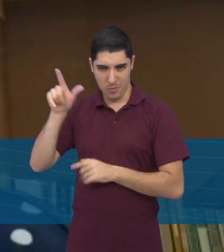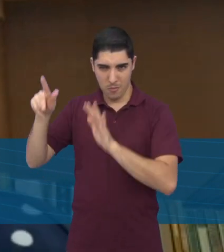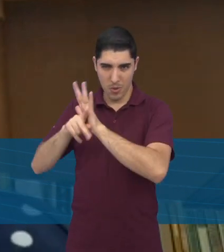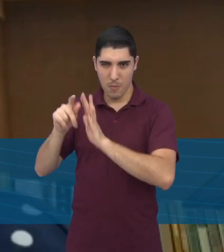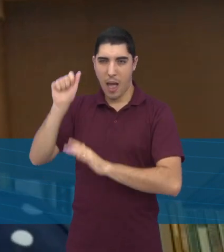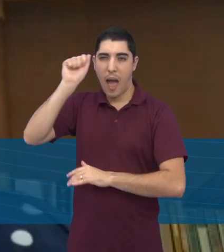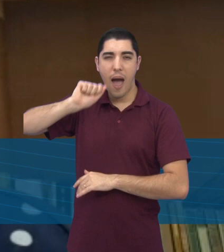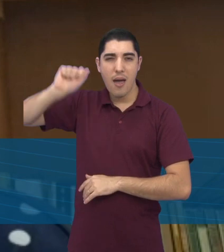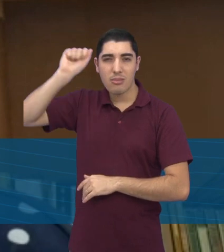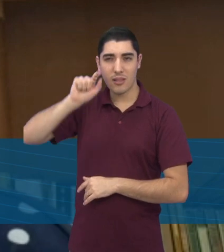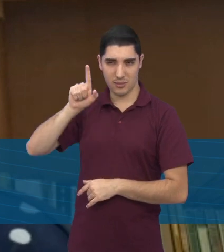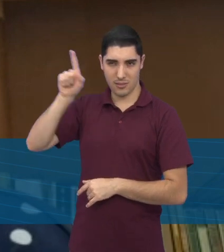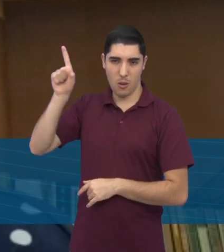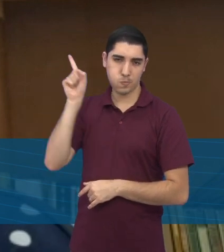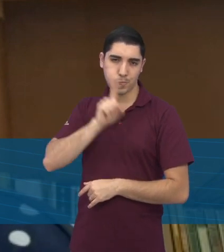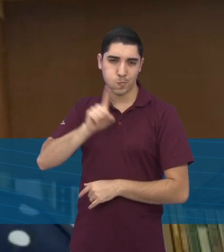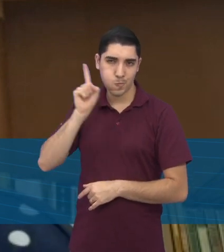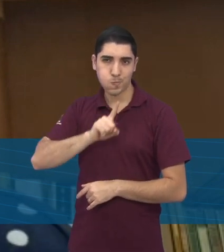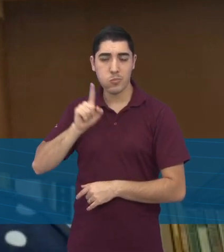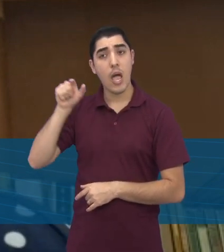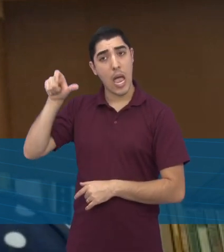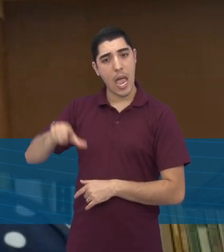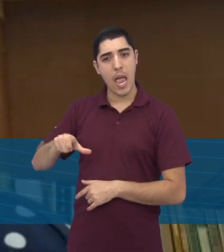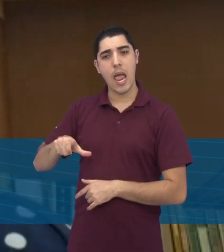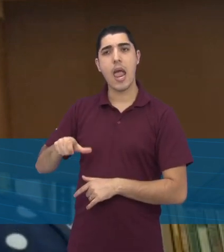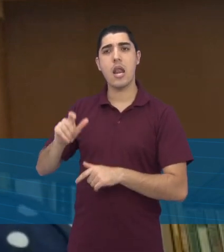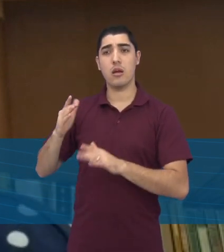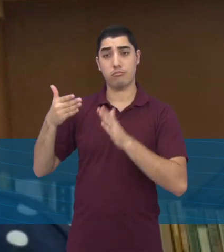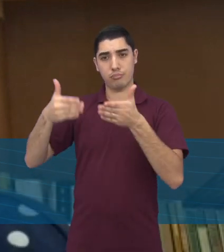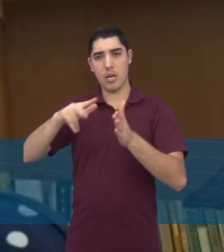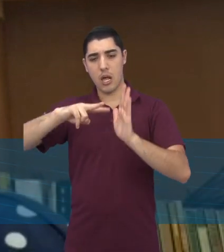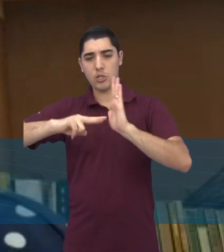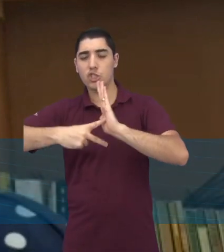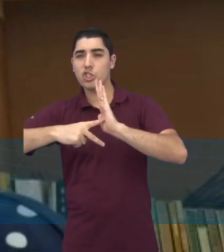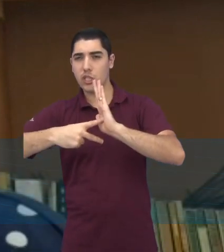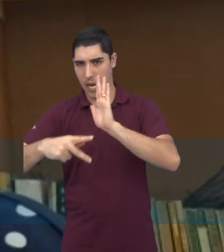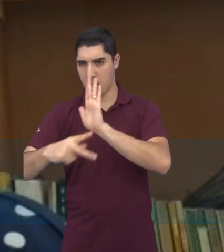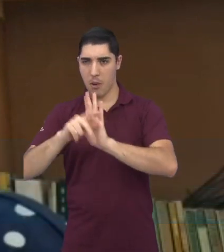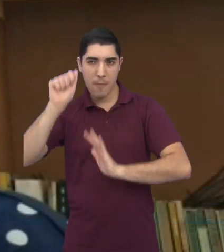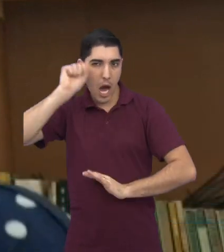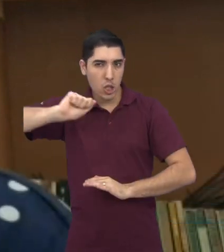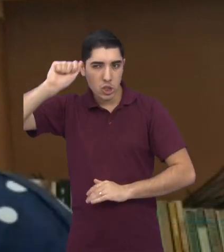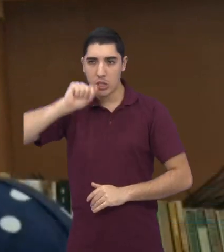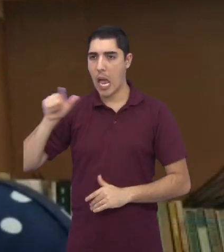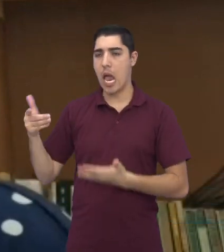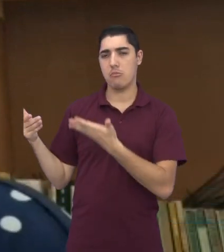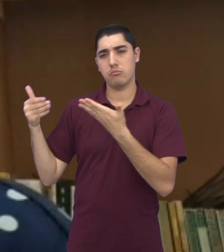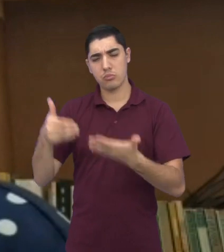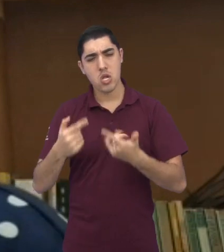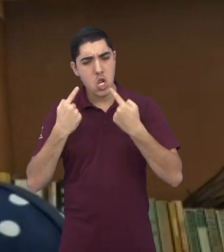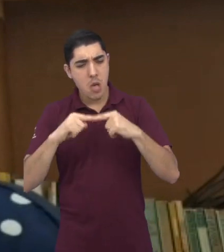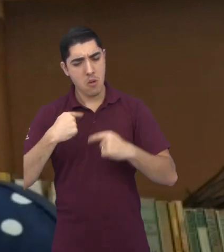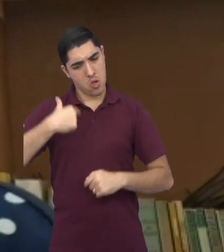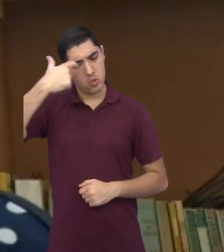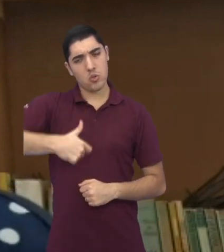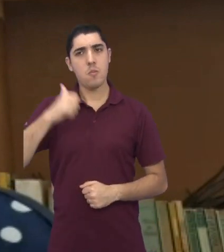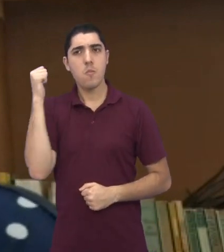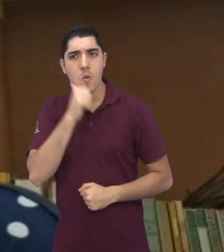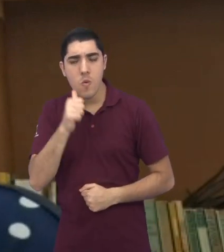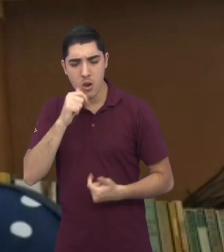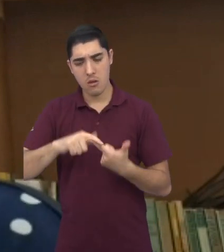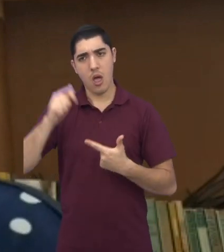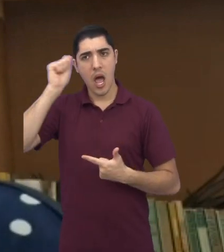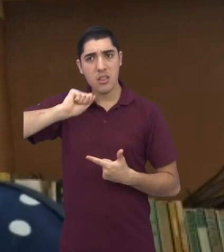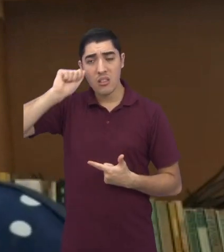atriz norte-americana, fez um grande manifesto, era do Sindicato dos Artistas, por isso, a mulher,